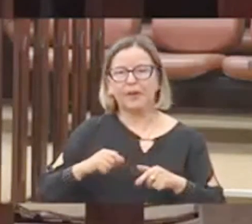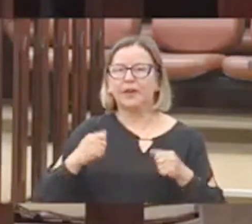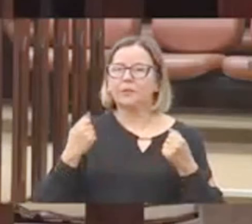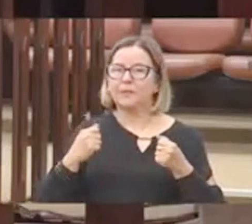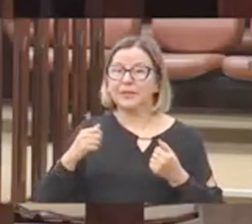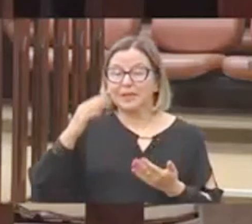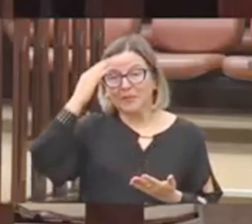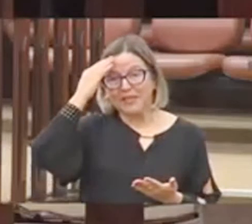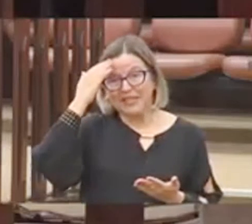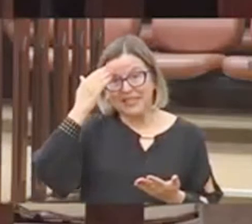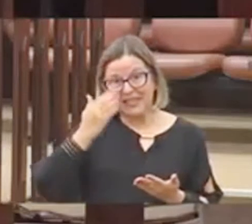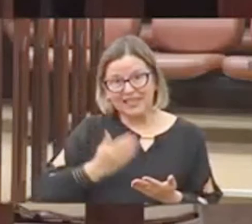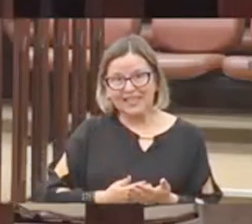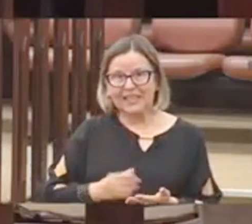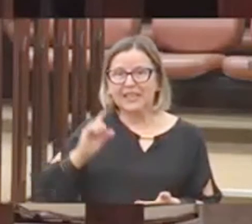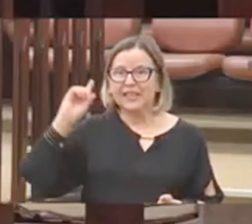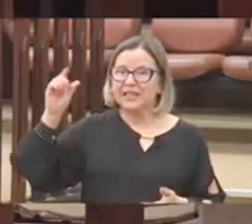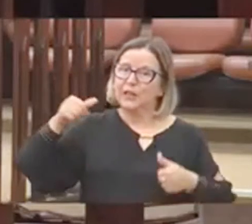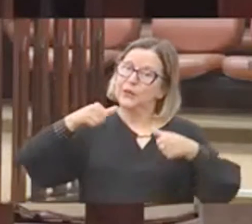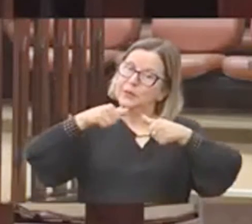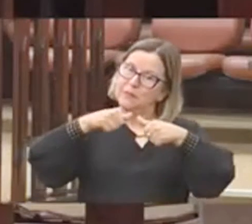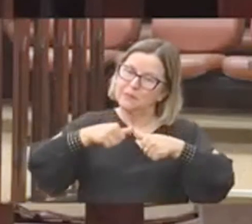pela permissão dEle?